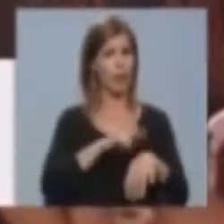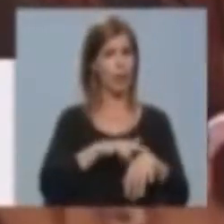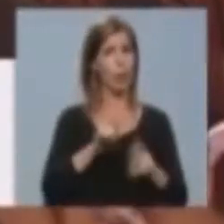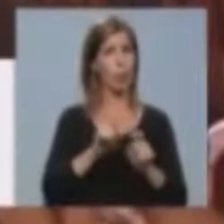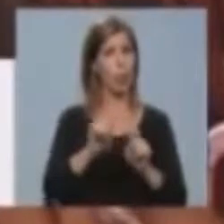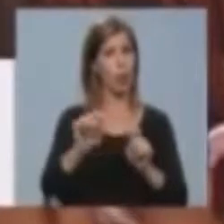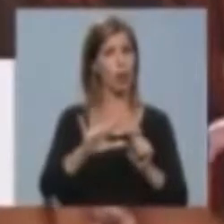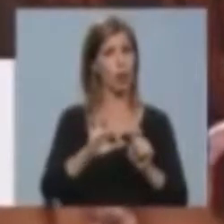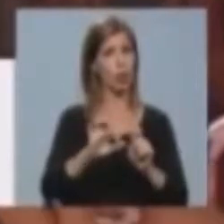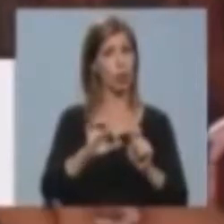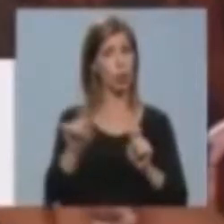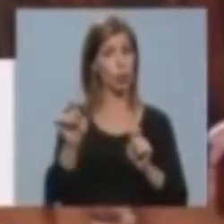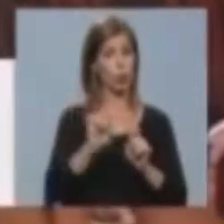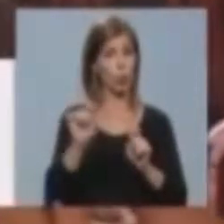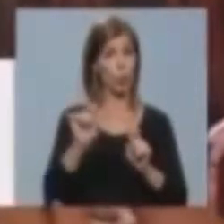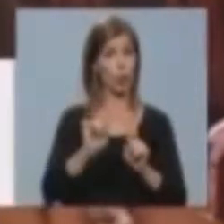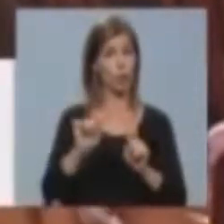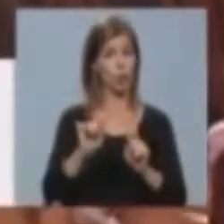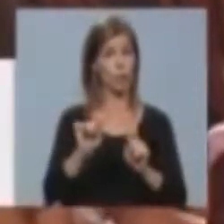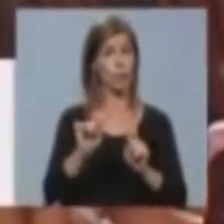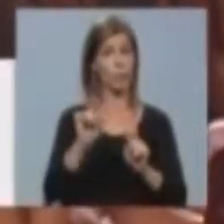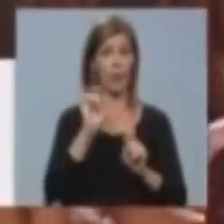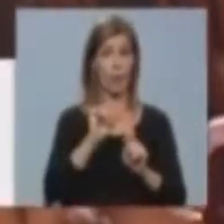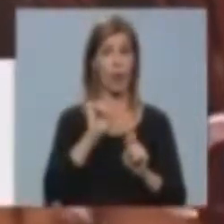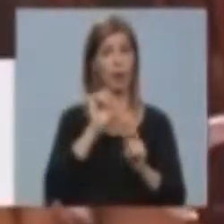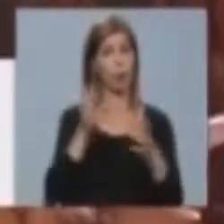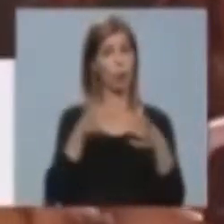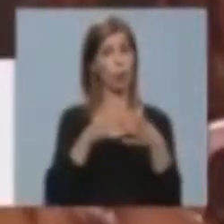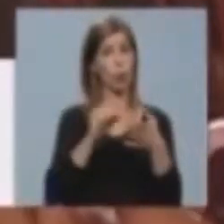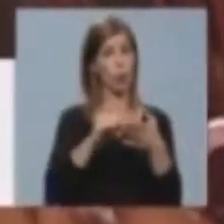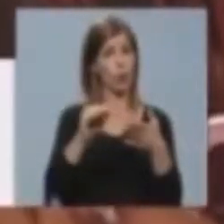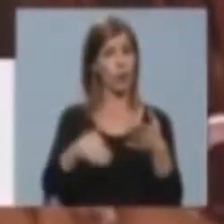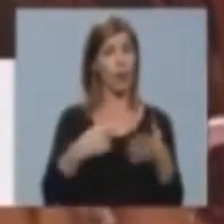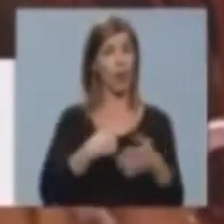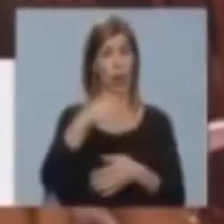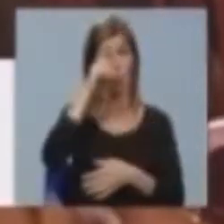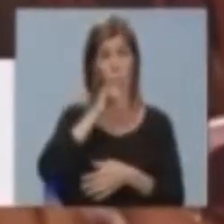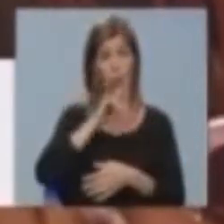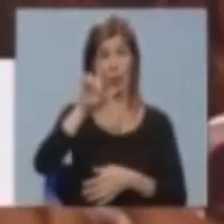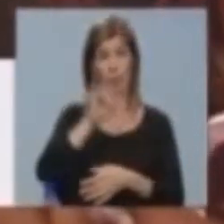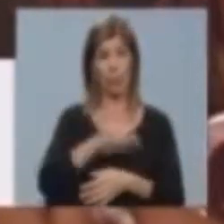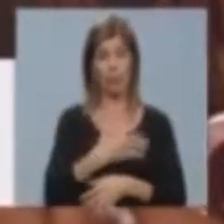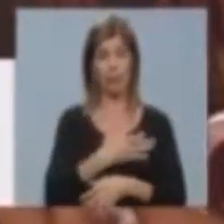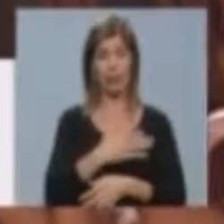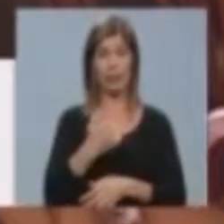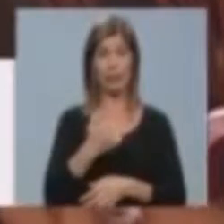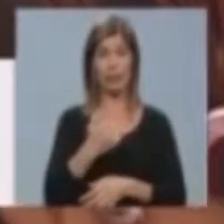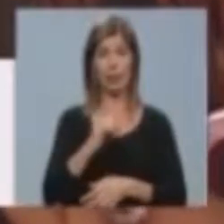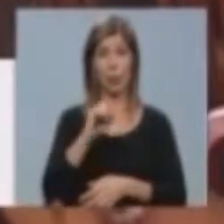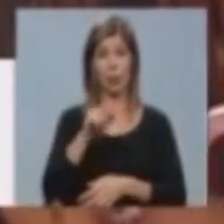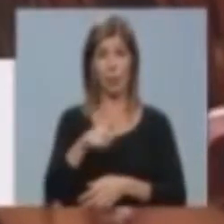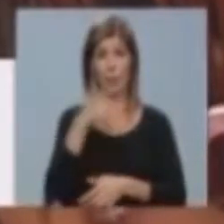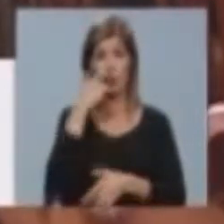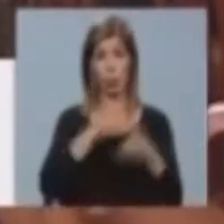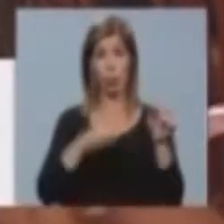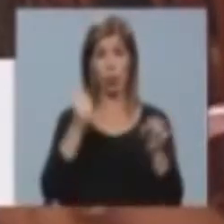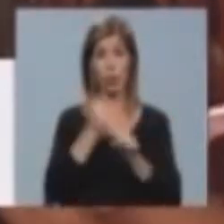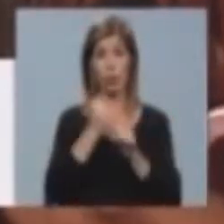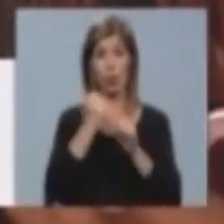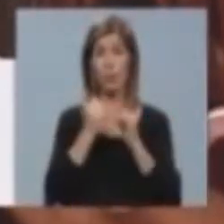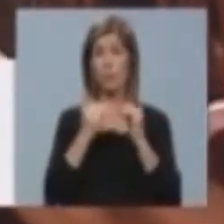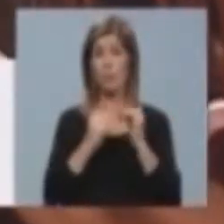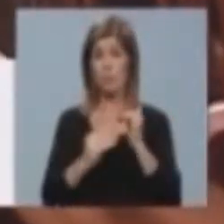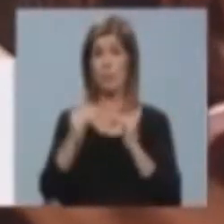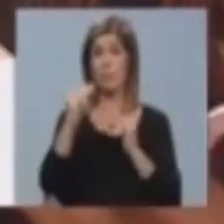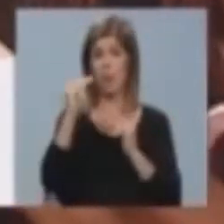também a melhoria da contratação coletiva. Eu lembro que mais de 750 mil trabalhadores passaram